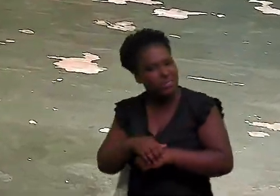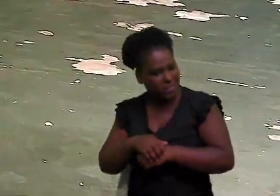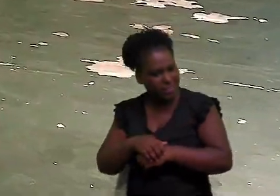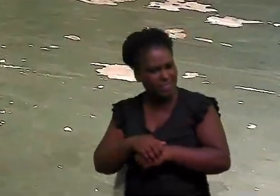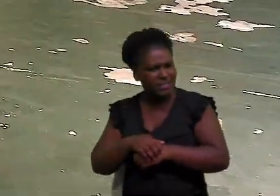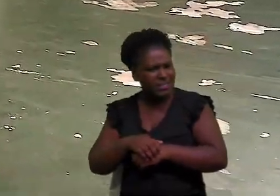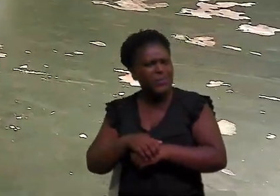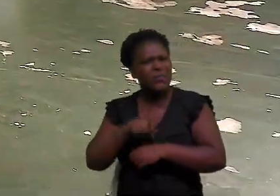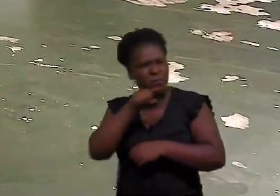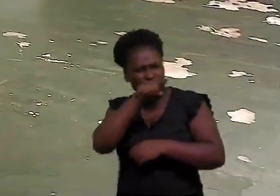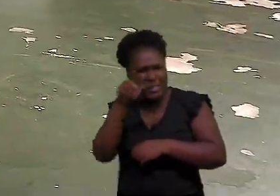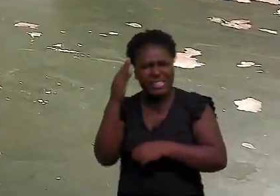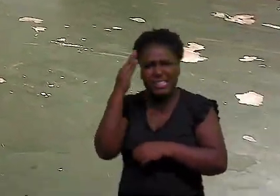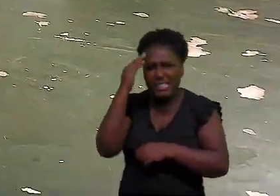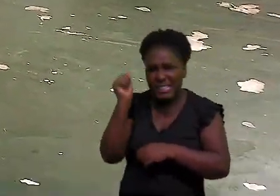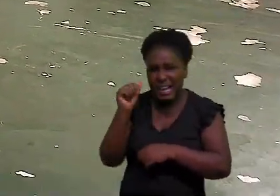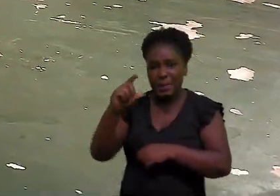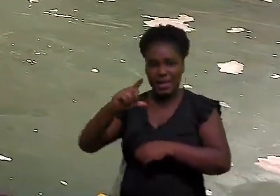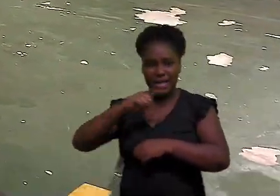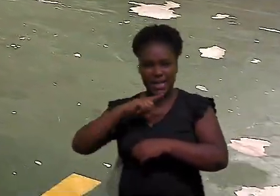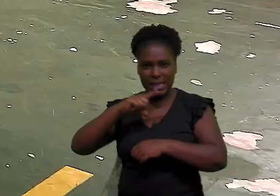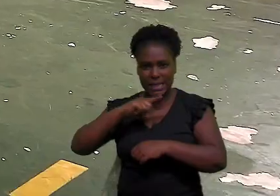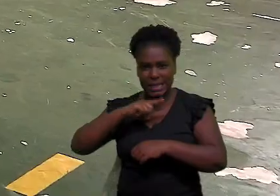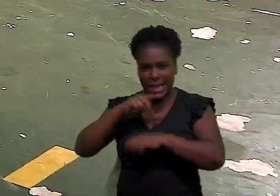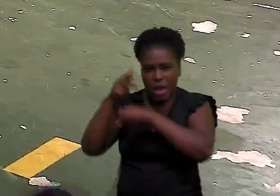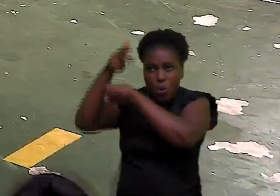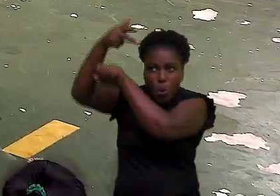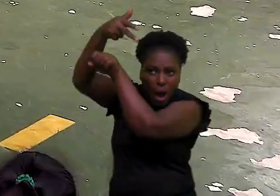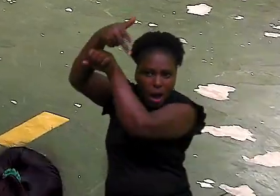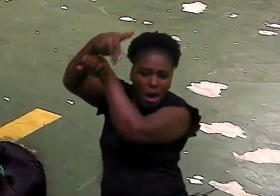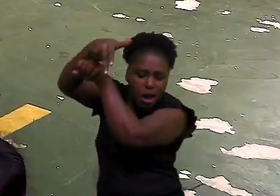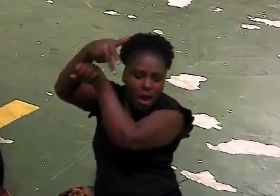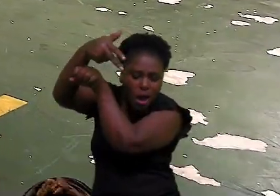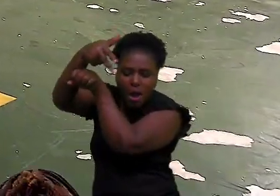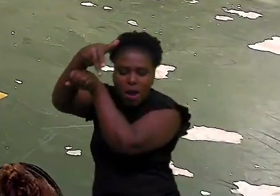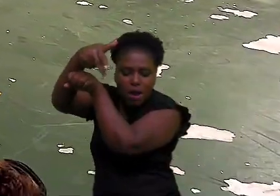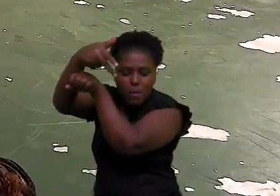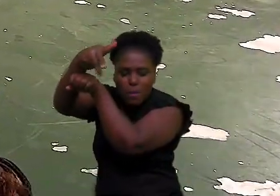Não viu? Tem um relógio lá. Eu te vi olhando pro relógio.